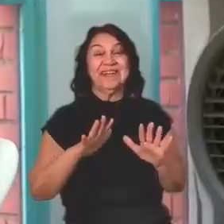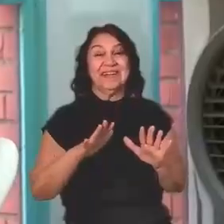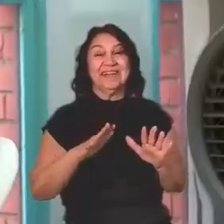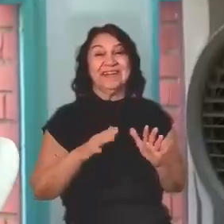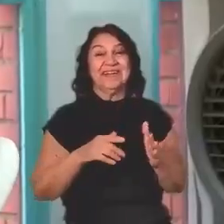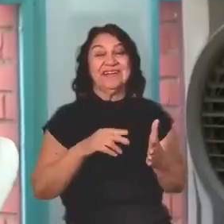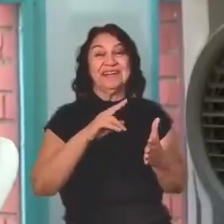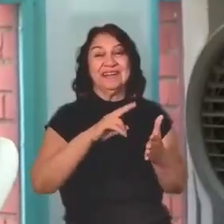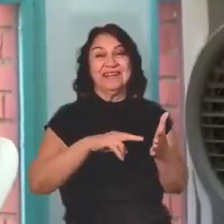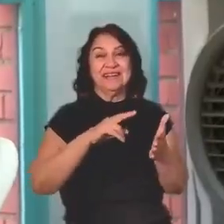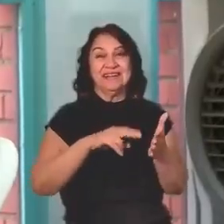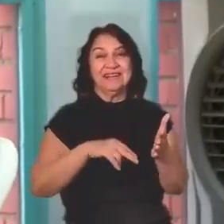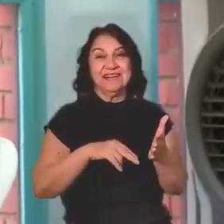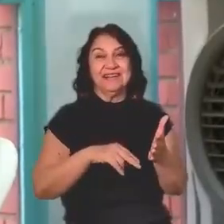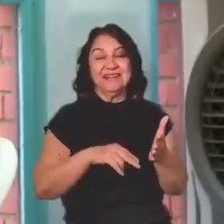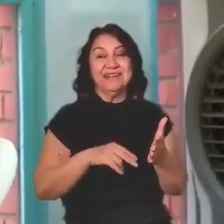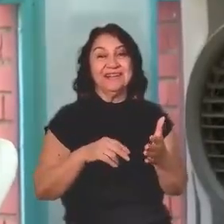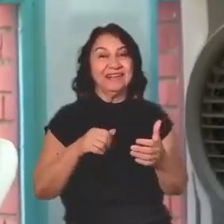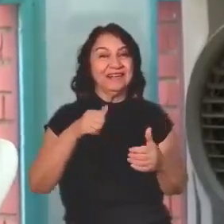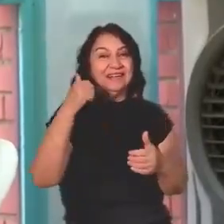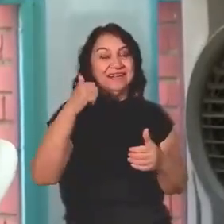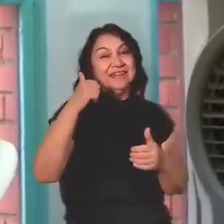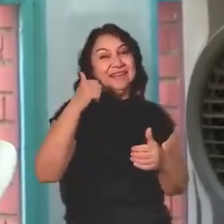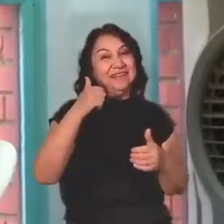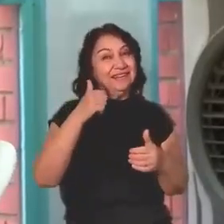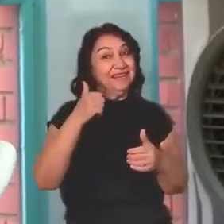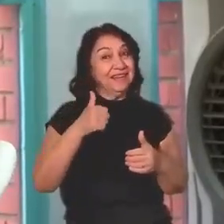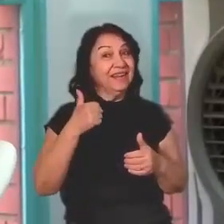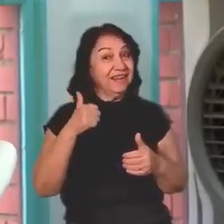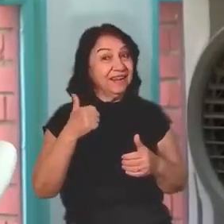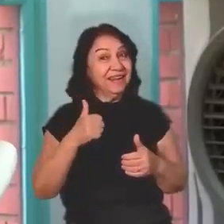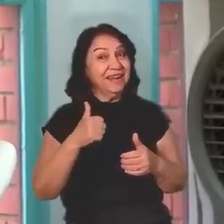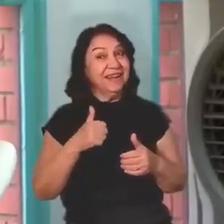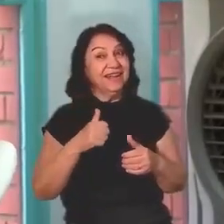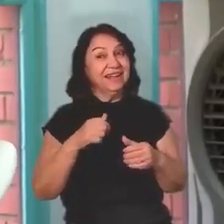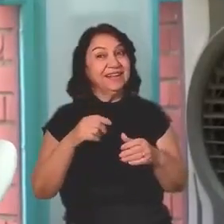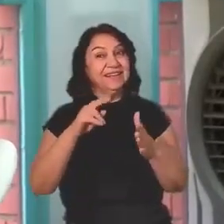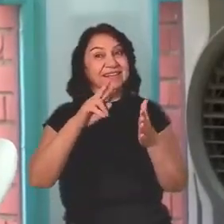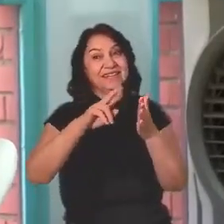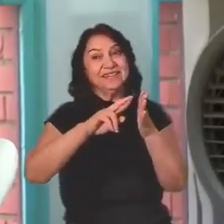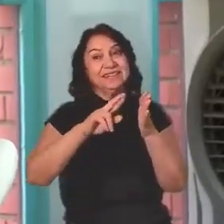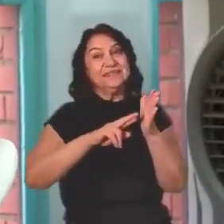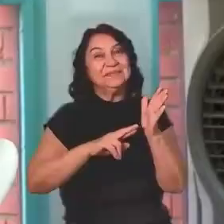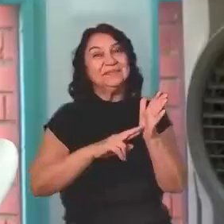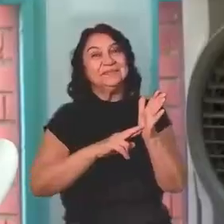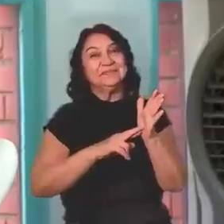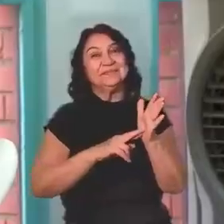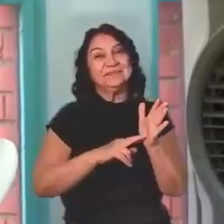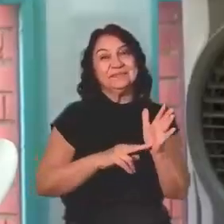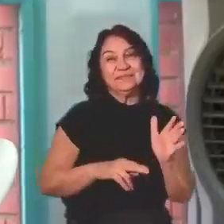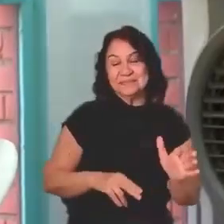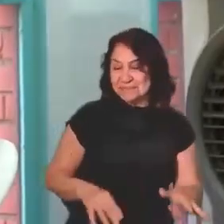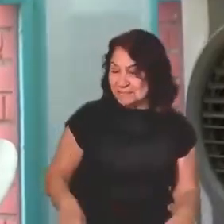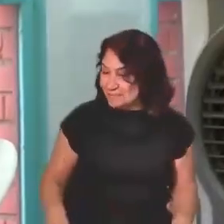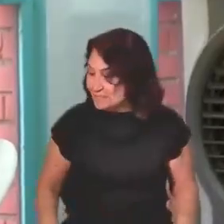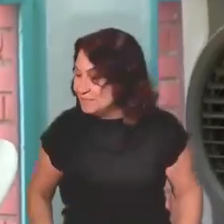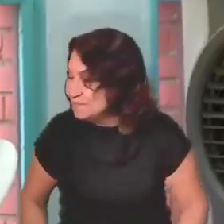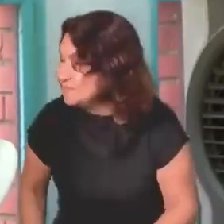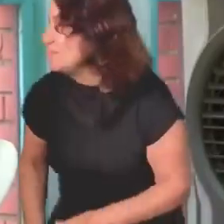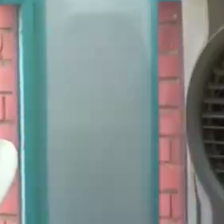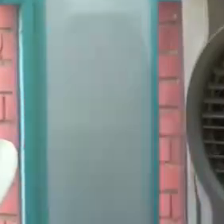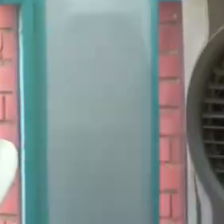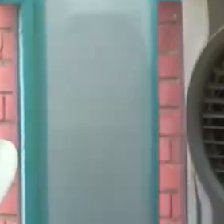ganhei primeiro lugar de redação, né? E foi uma